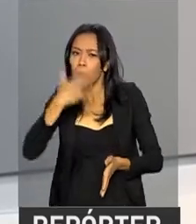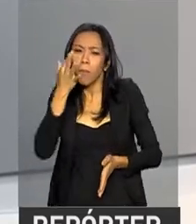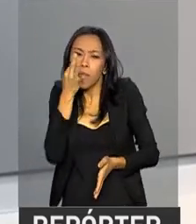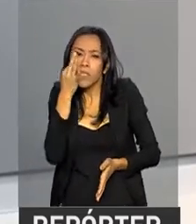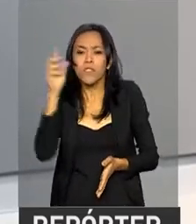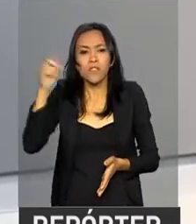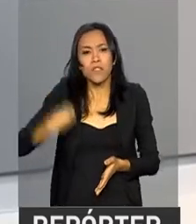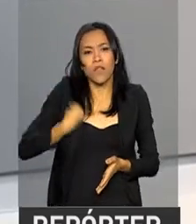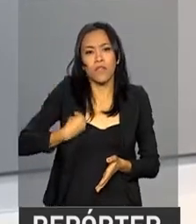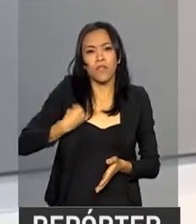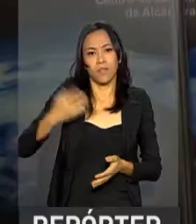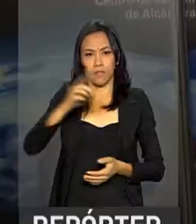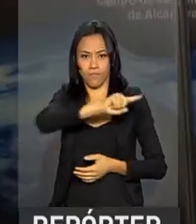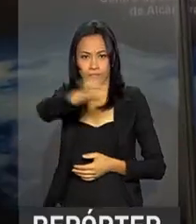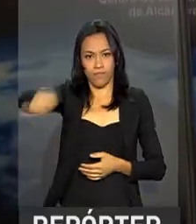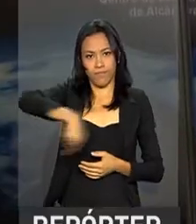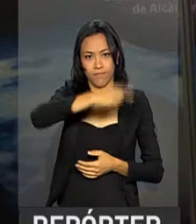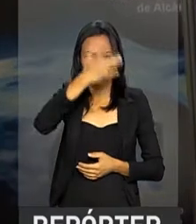das pessoas.